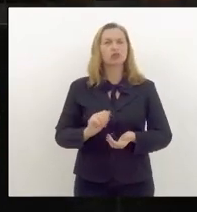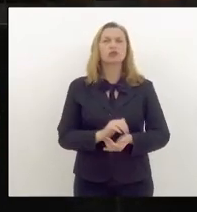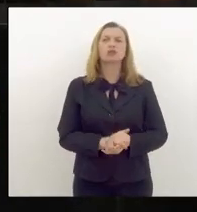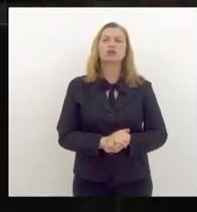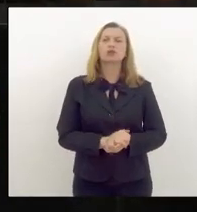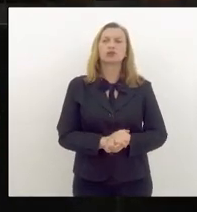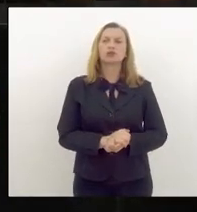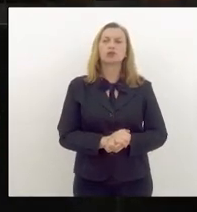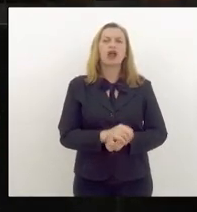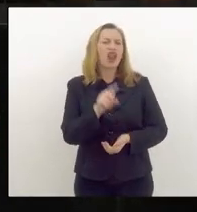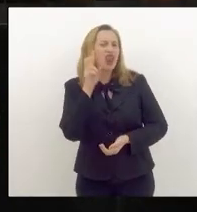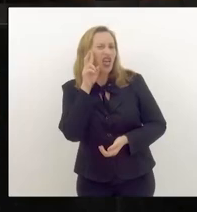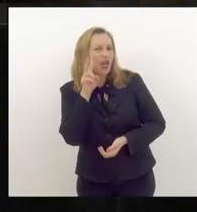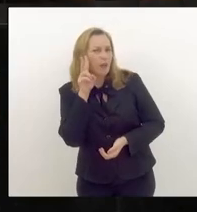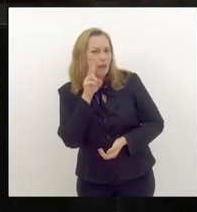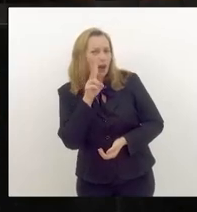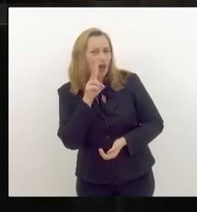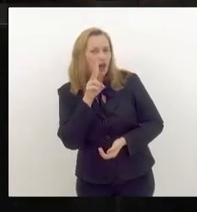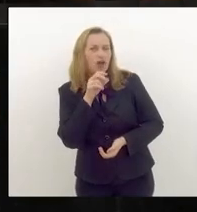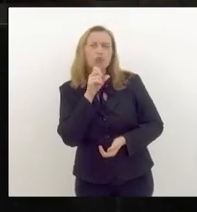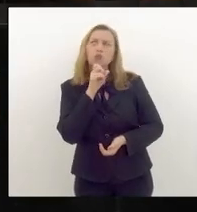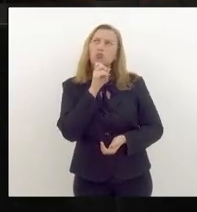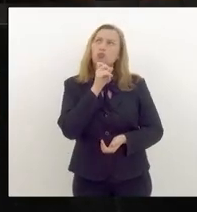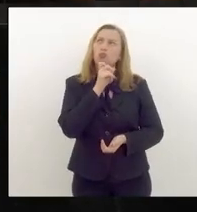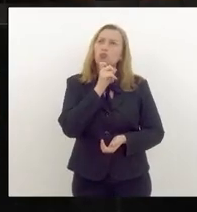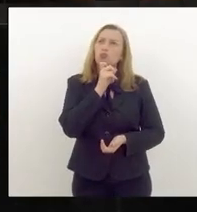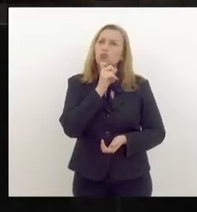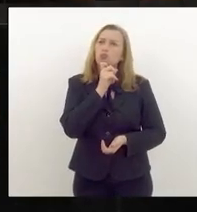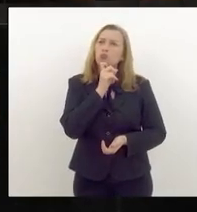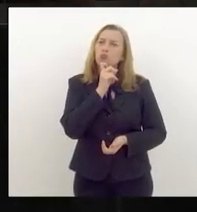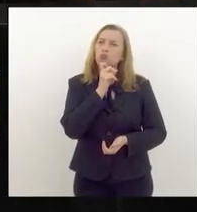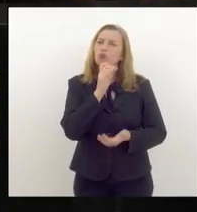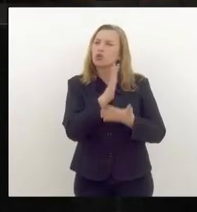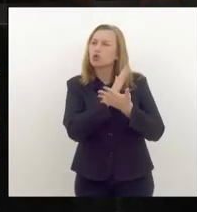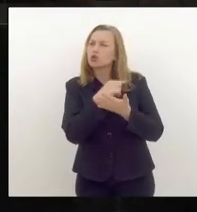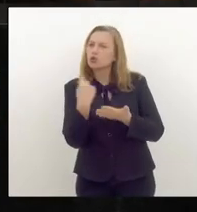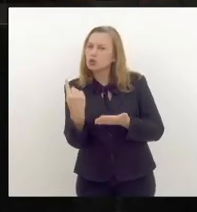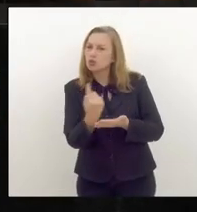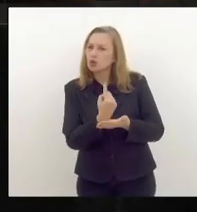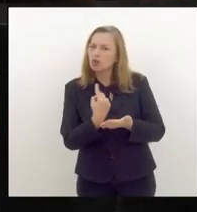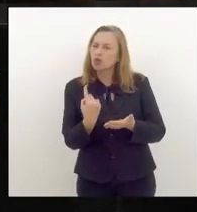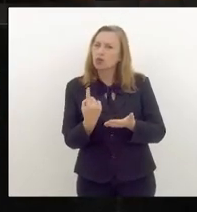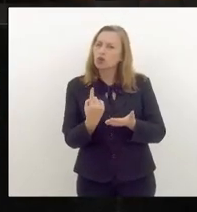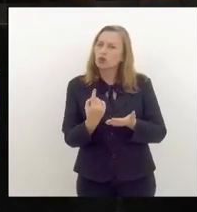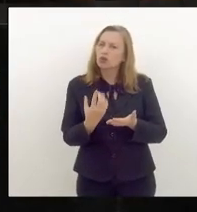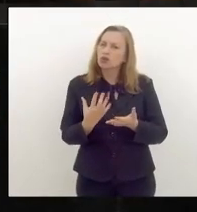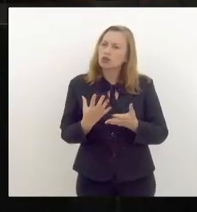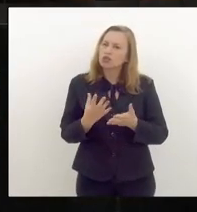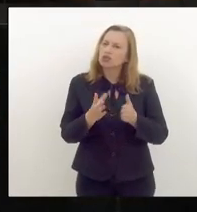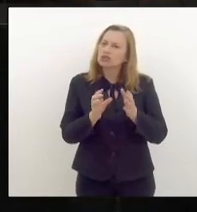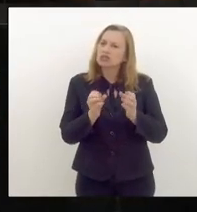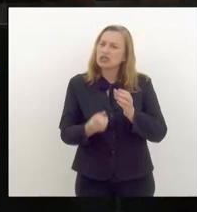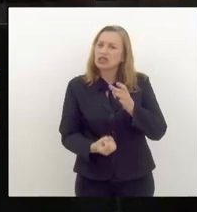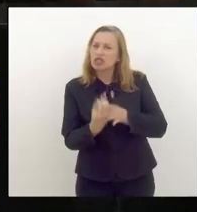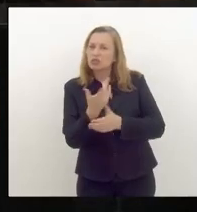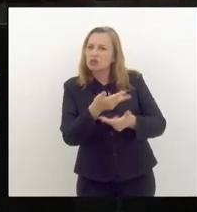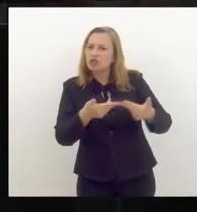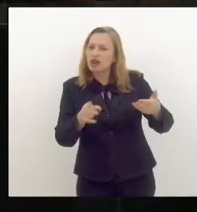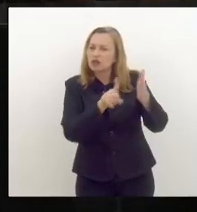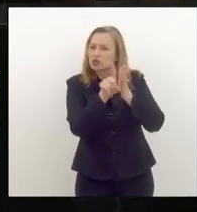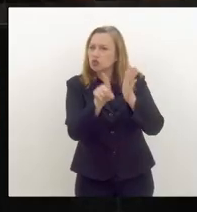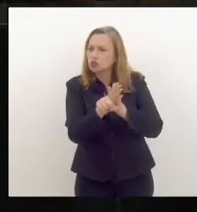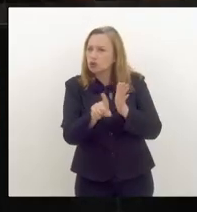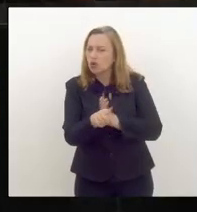só de se lembrar que nós formulamos diversas perguntas uma